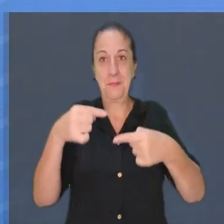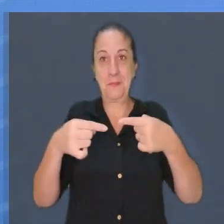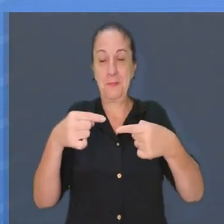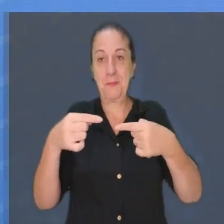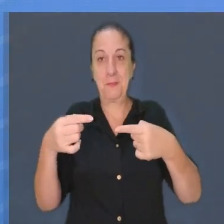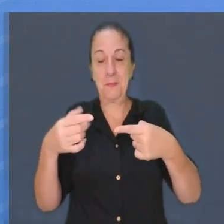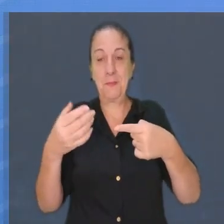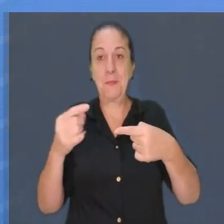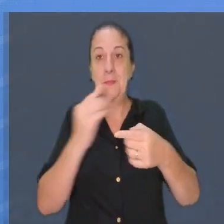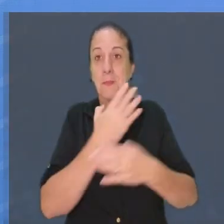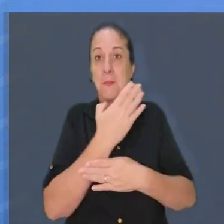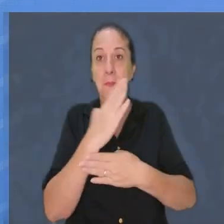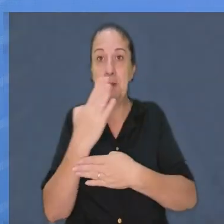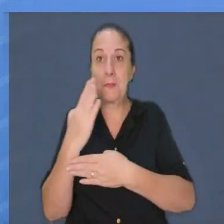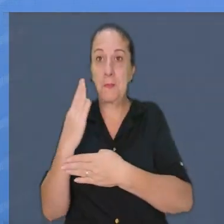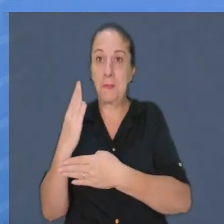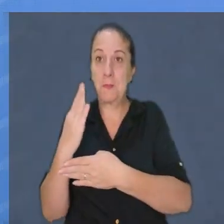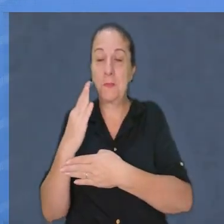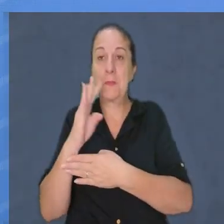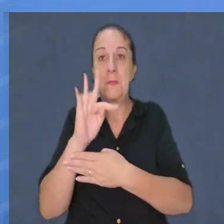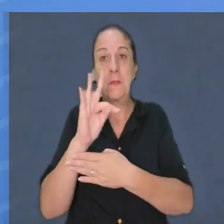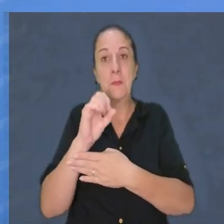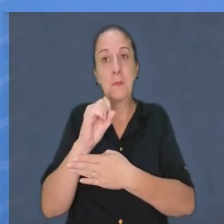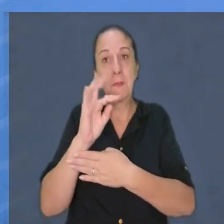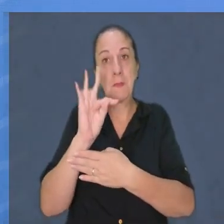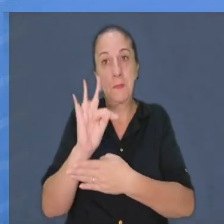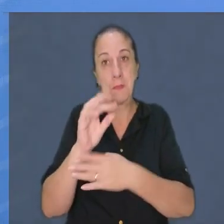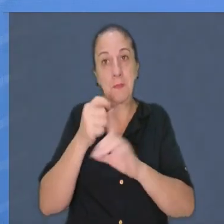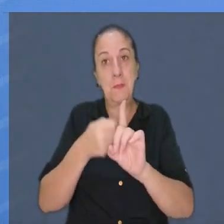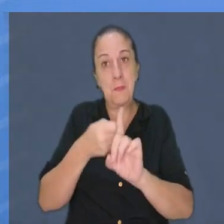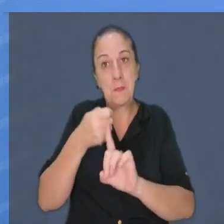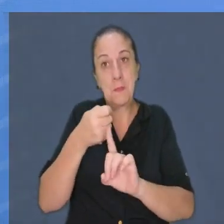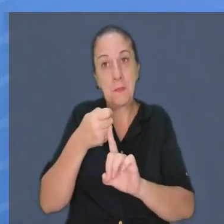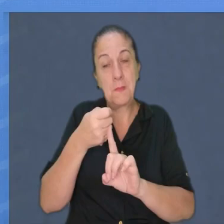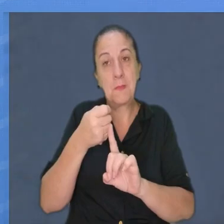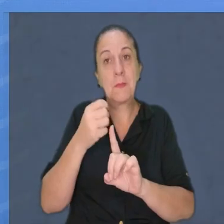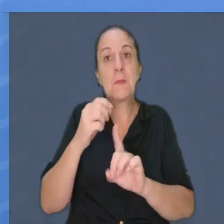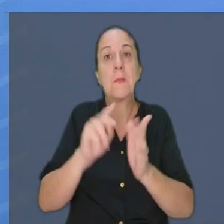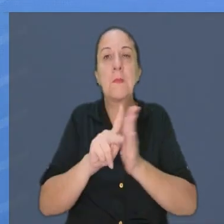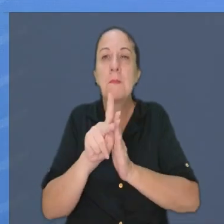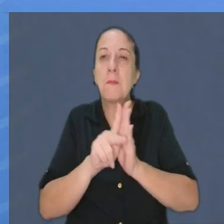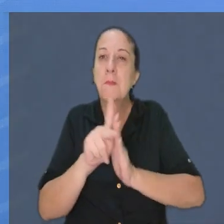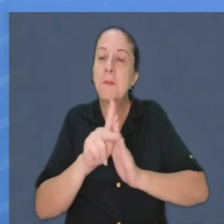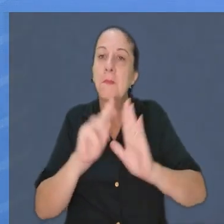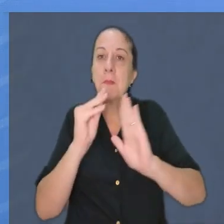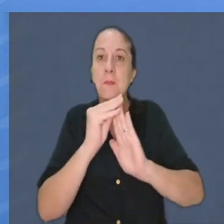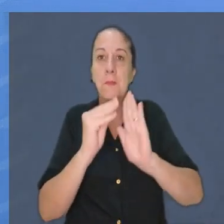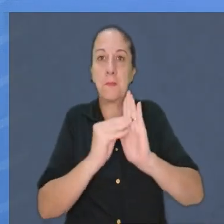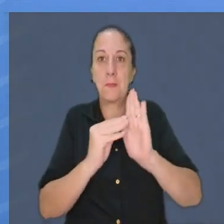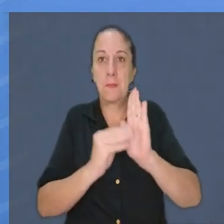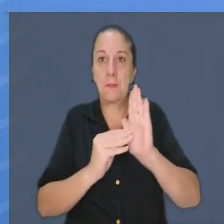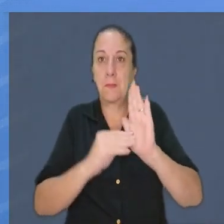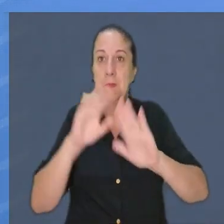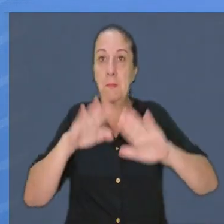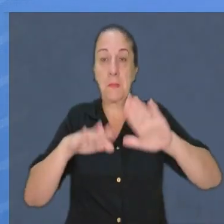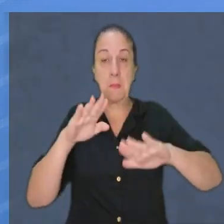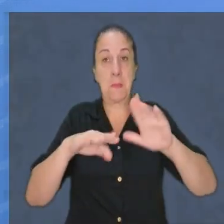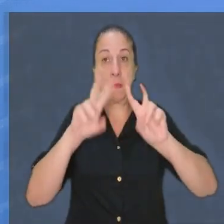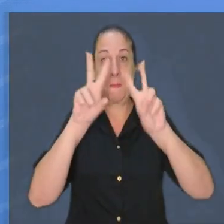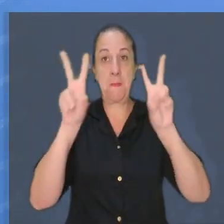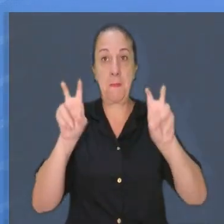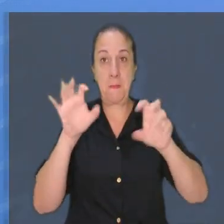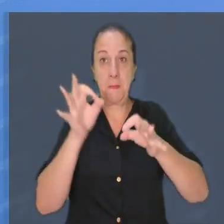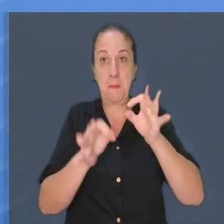no debate jurídico contemporâneo. A Biblioteca Délio Maranhão do TST faz mensalmente uma curadoria de conteúdo conforme